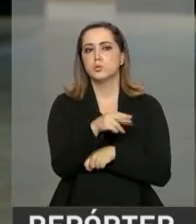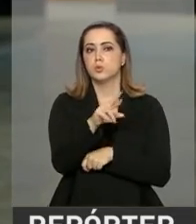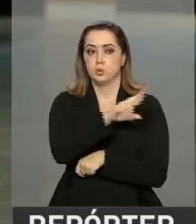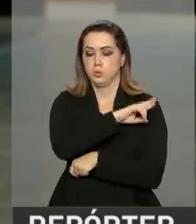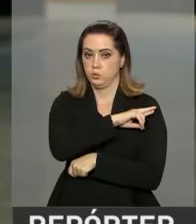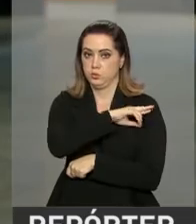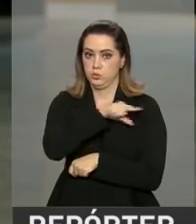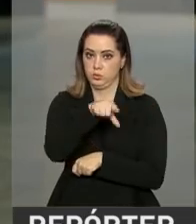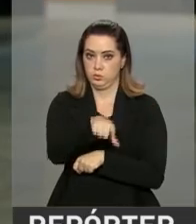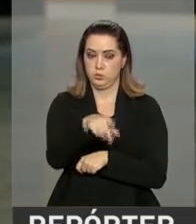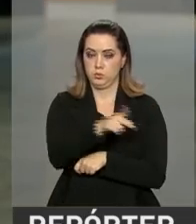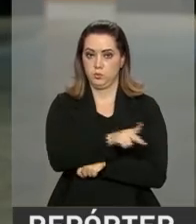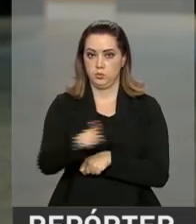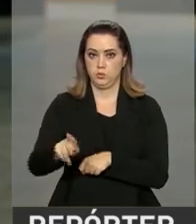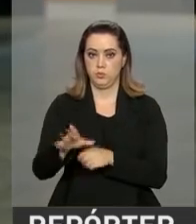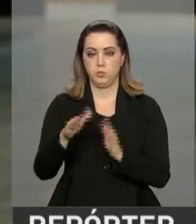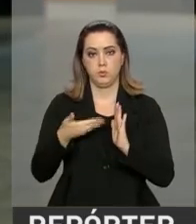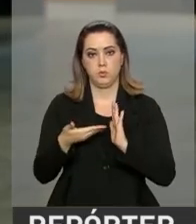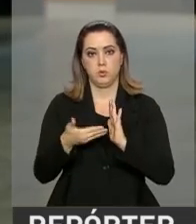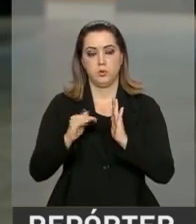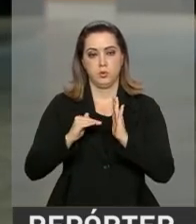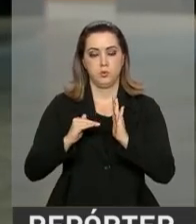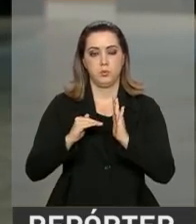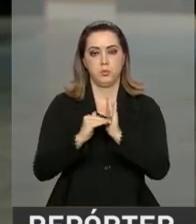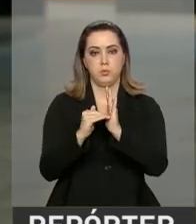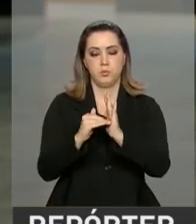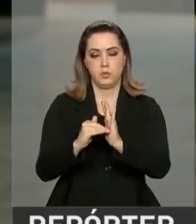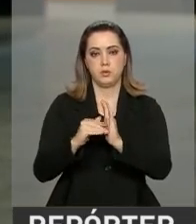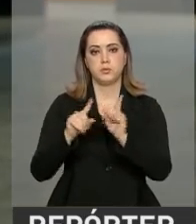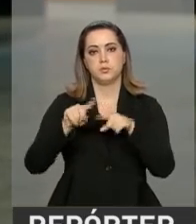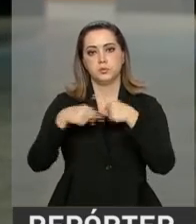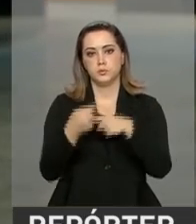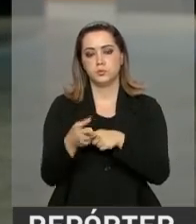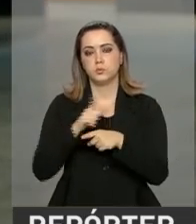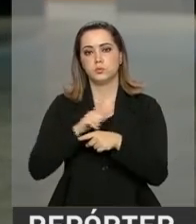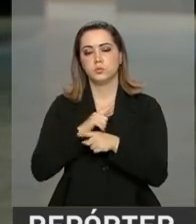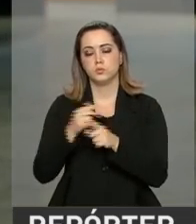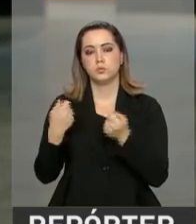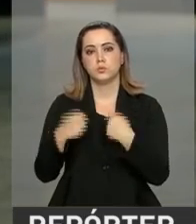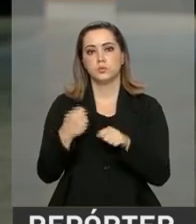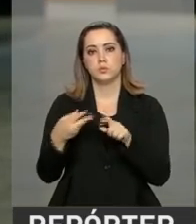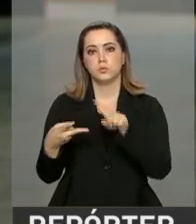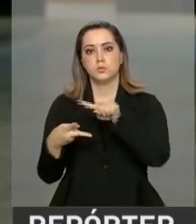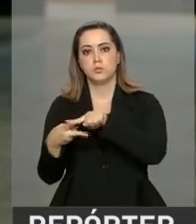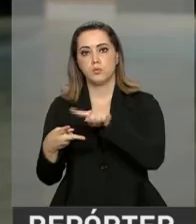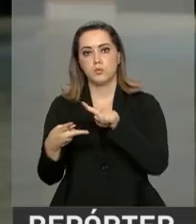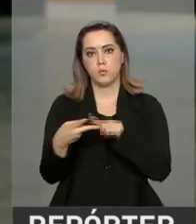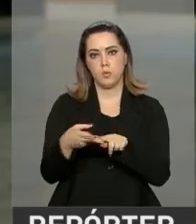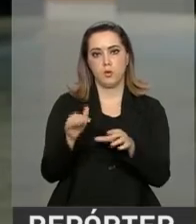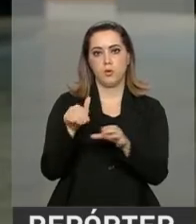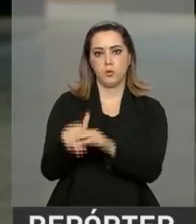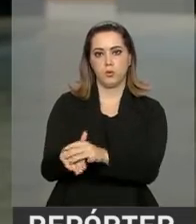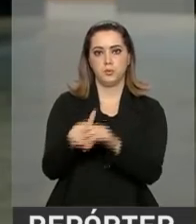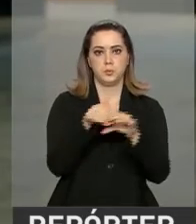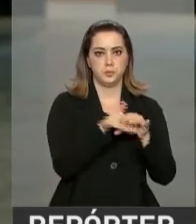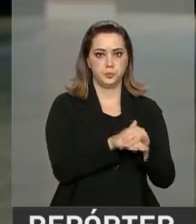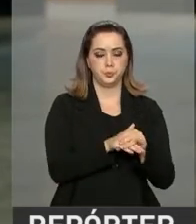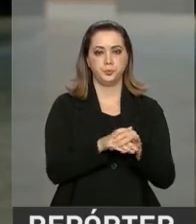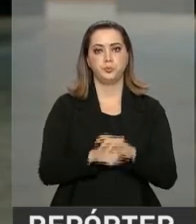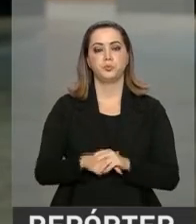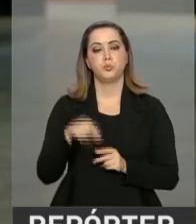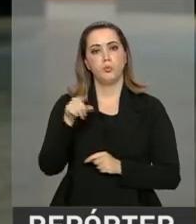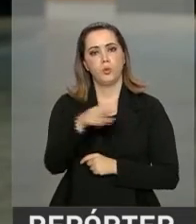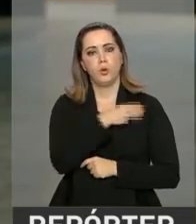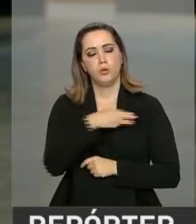passar por essa comissão especial, segue para o plenário, onde tem de passar por duas votações. O ministro da Fazenda, Henrique Meirelles,